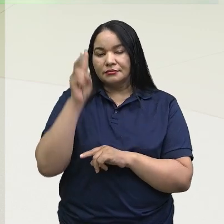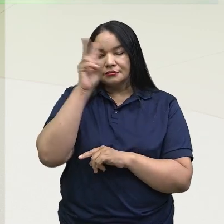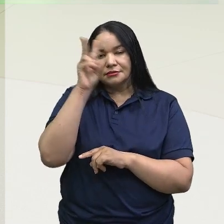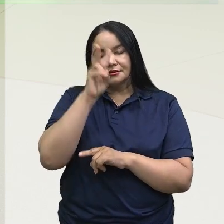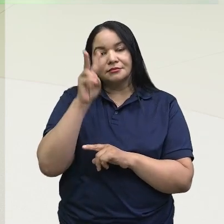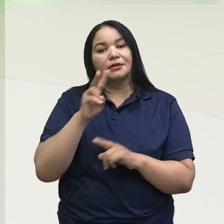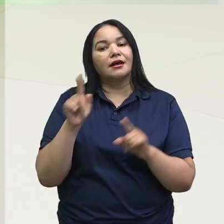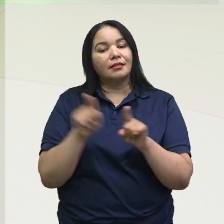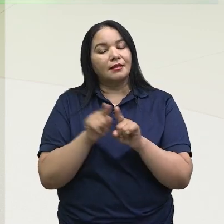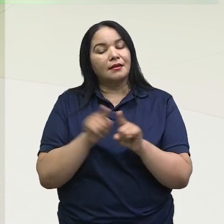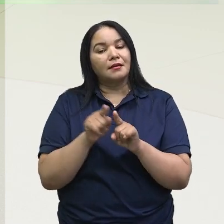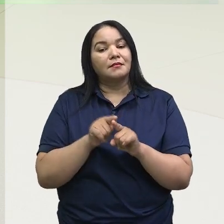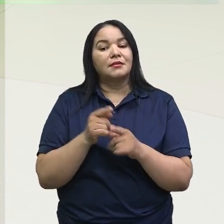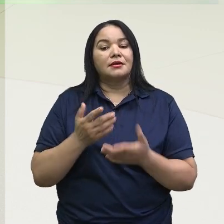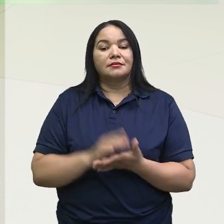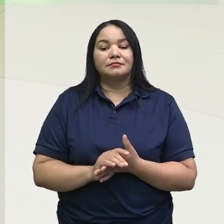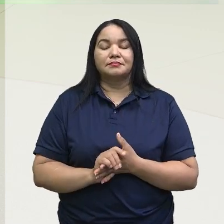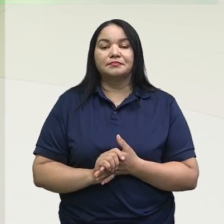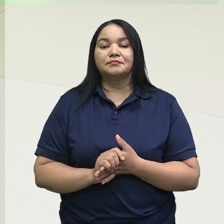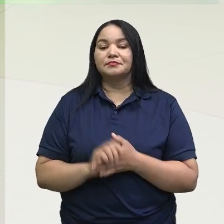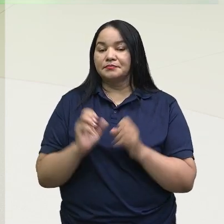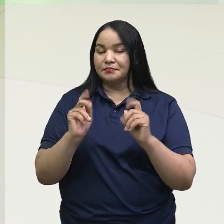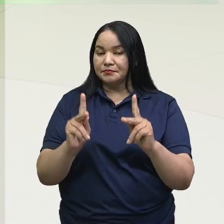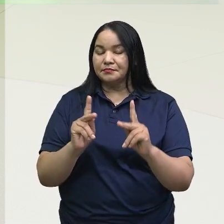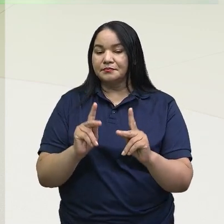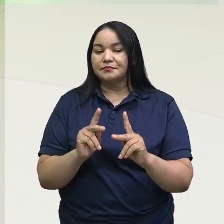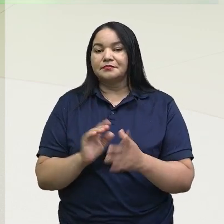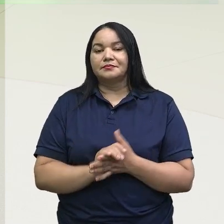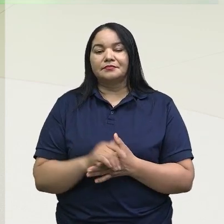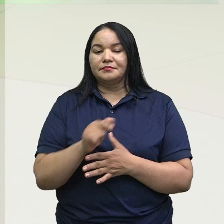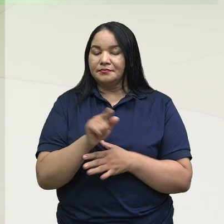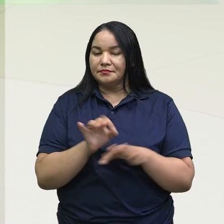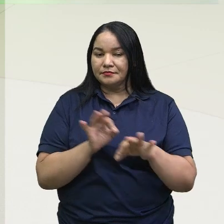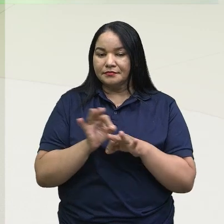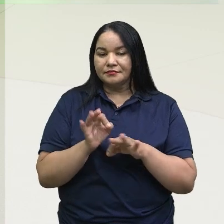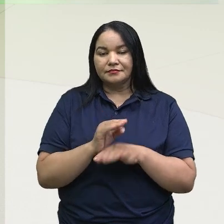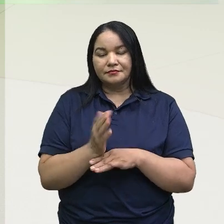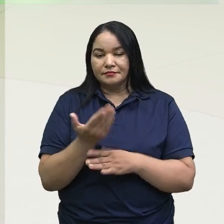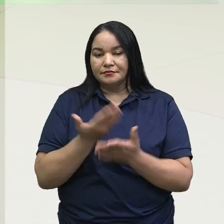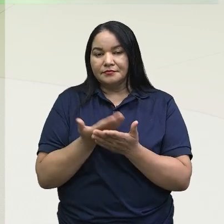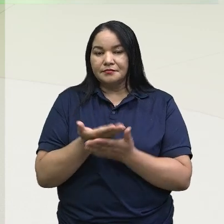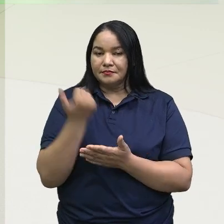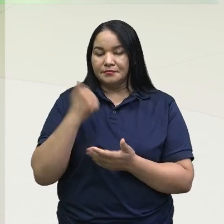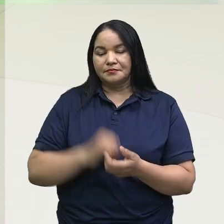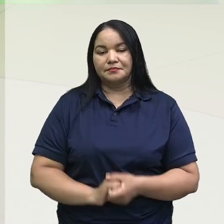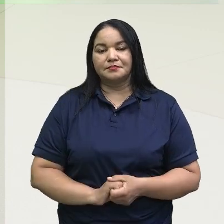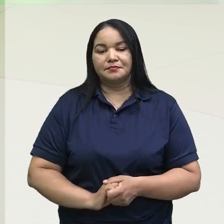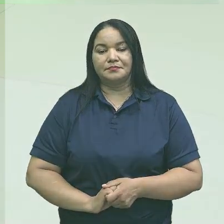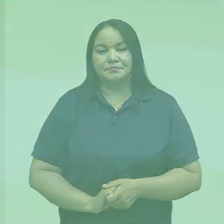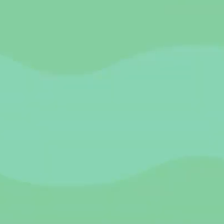revisar um pouco mais sobre esses assuntos, tá bom? Então, estejam preparados e vamos para a aula.